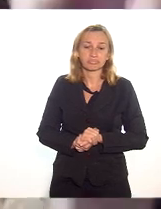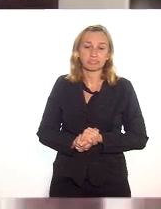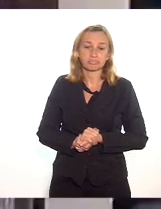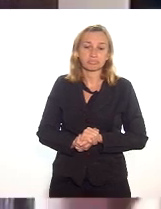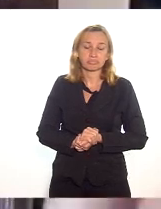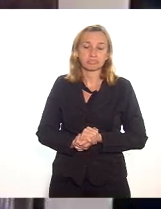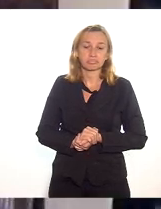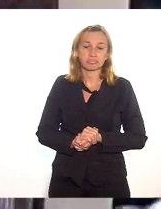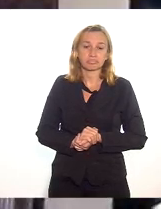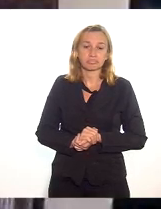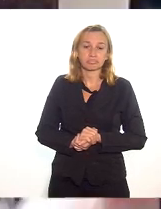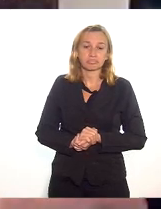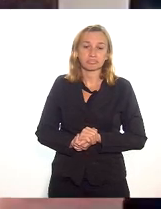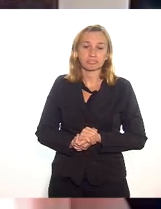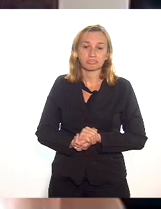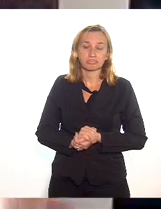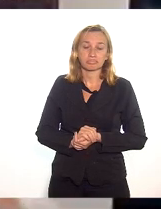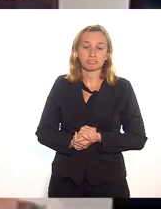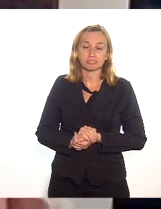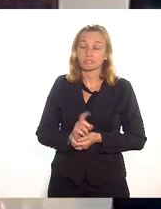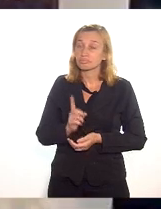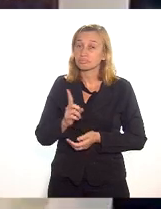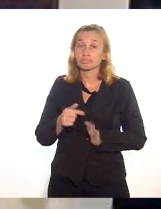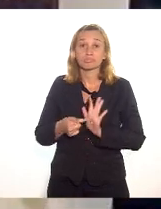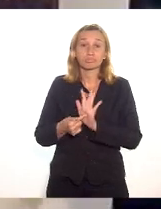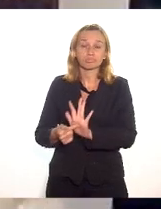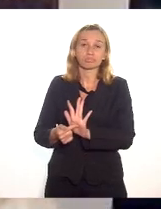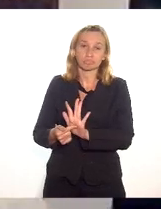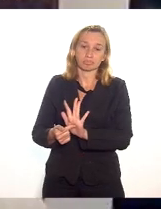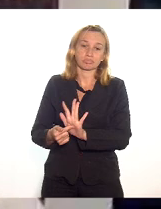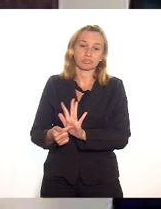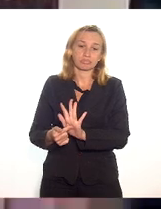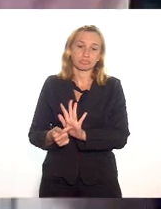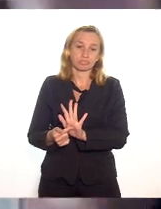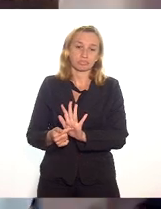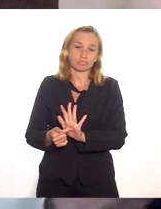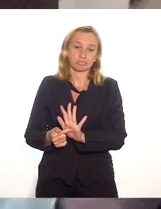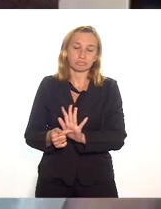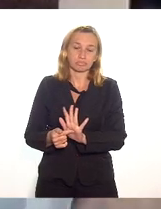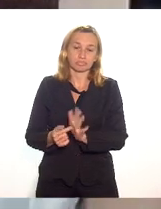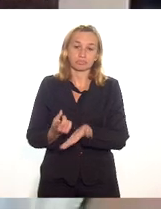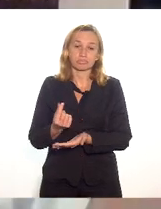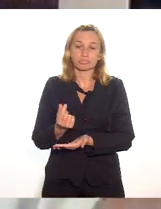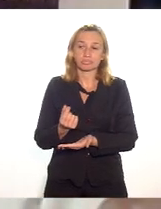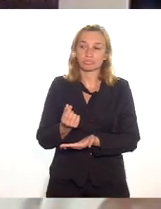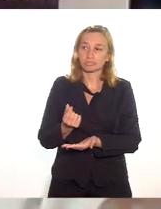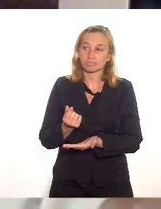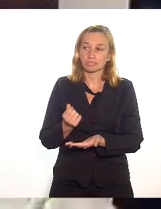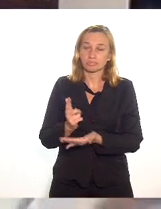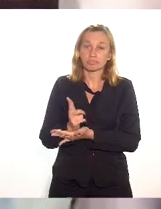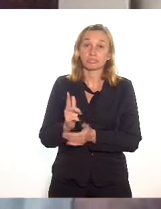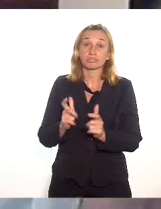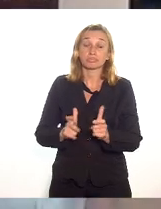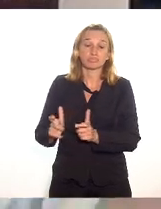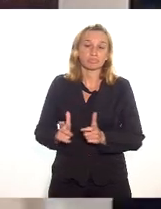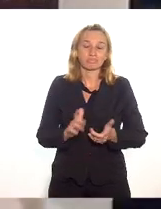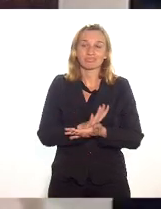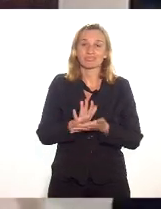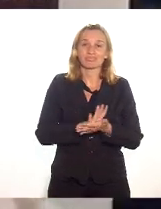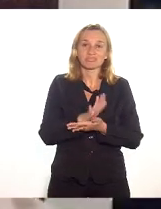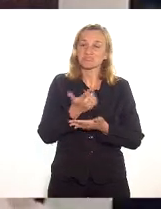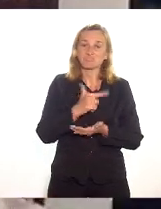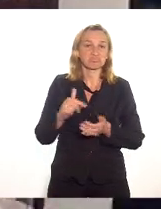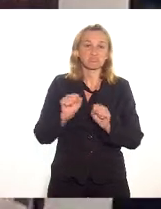de transparência. Estas são as razões porque a privatização não